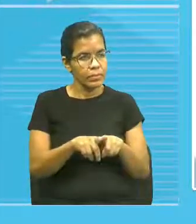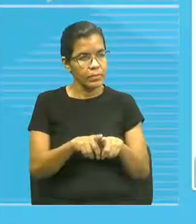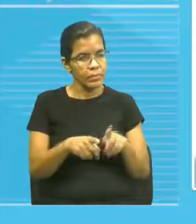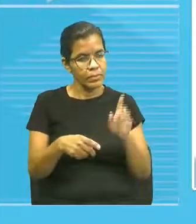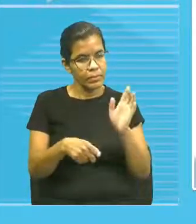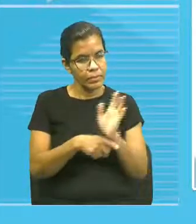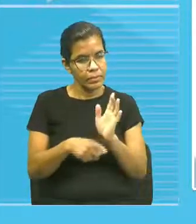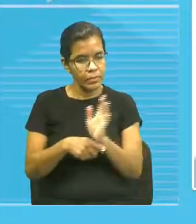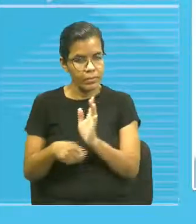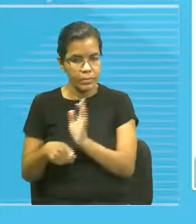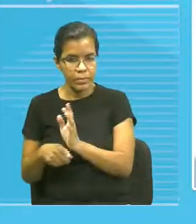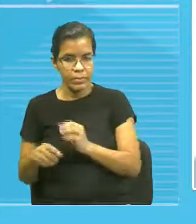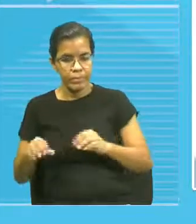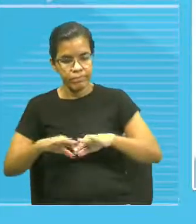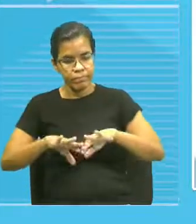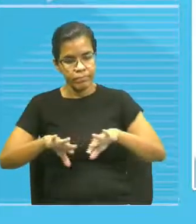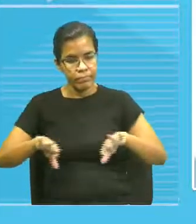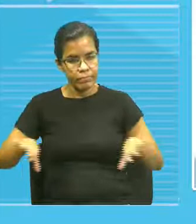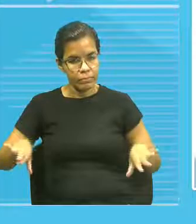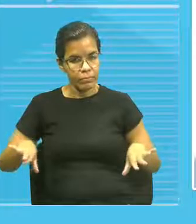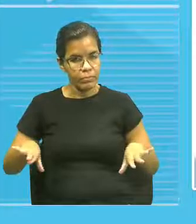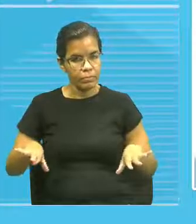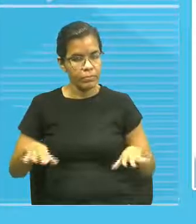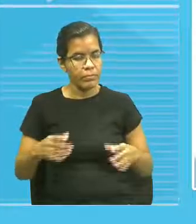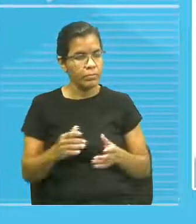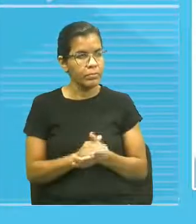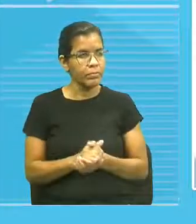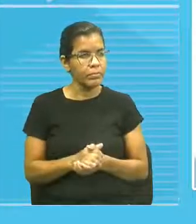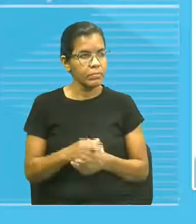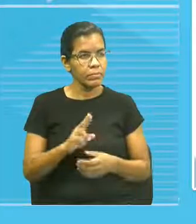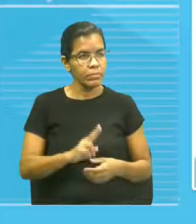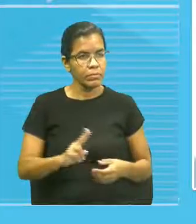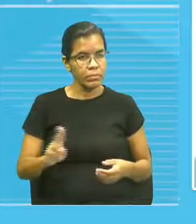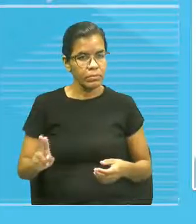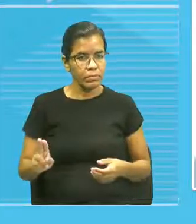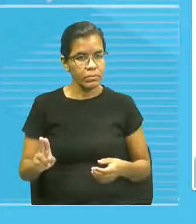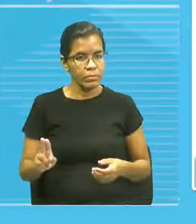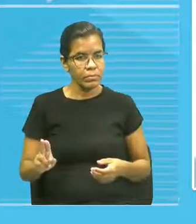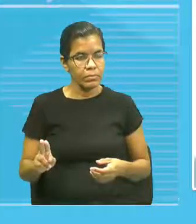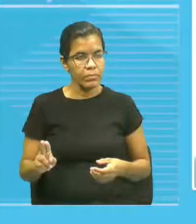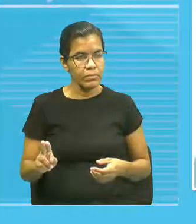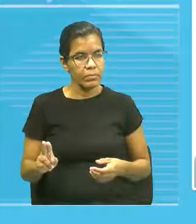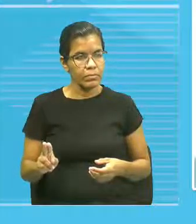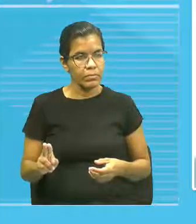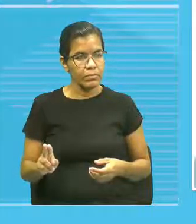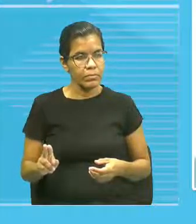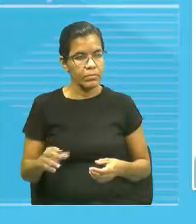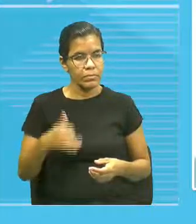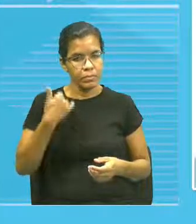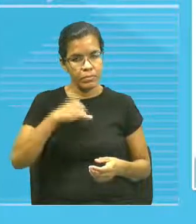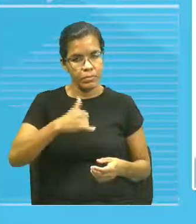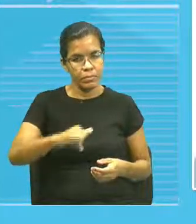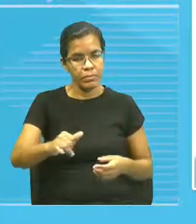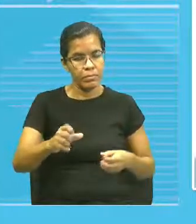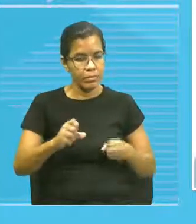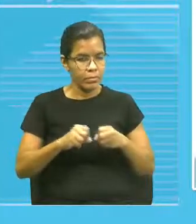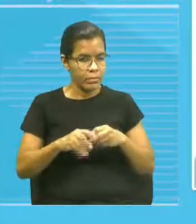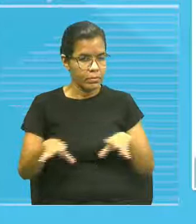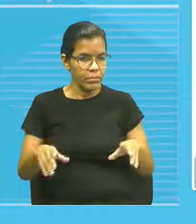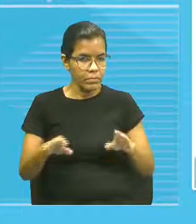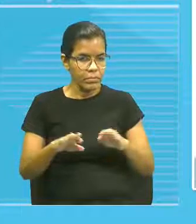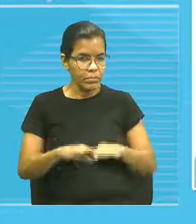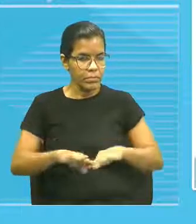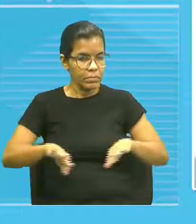certo? Elas serão separadas. Aí o nome disso, a energia que eu gasto para